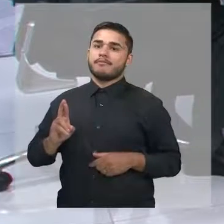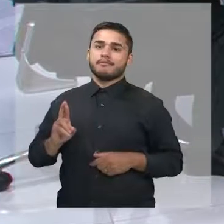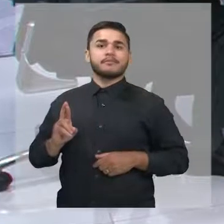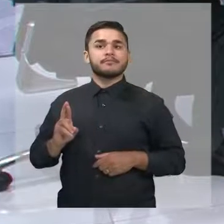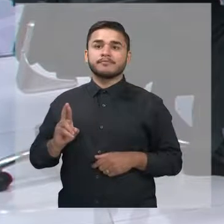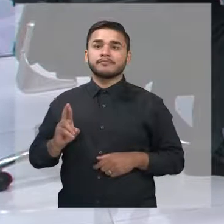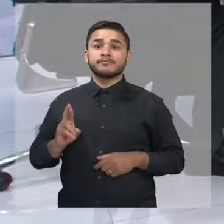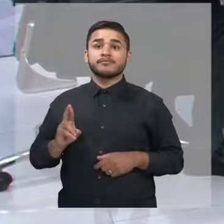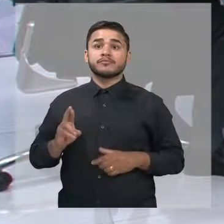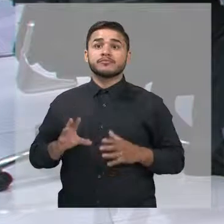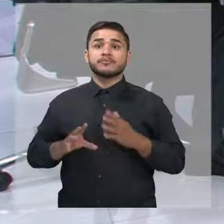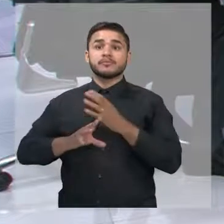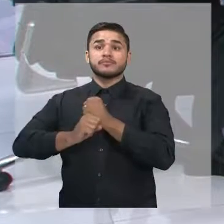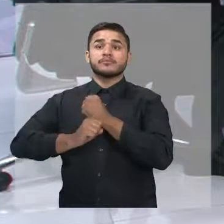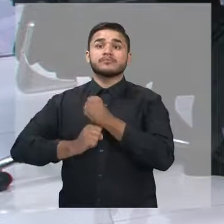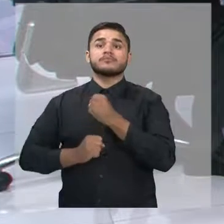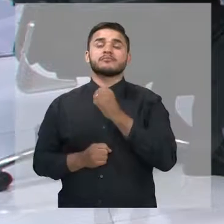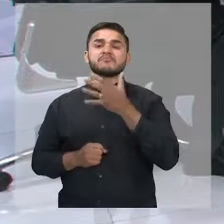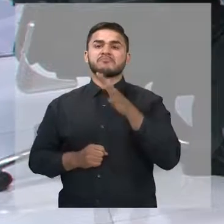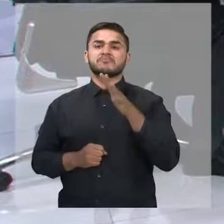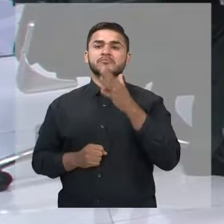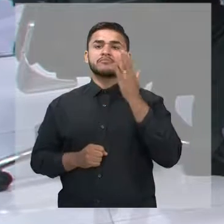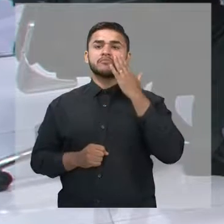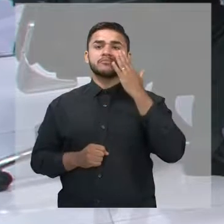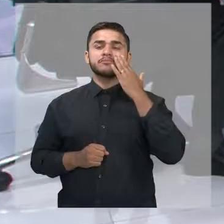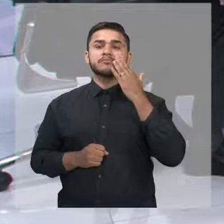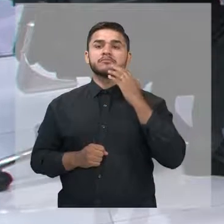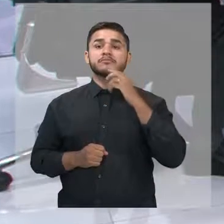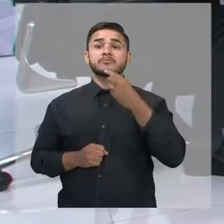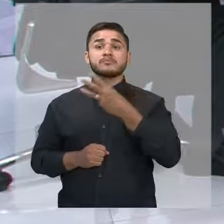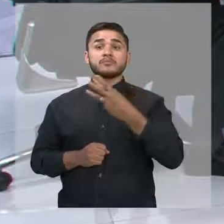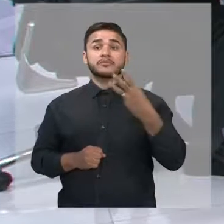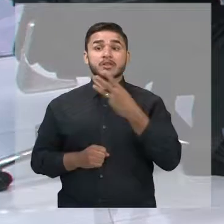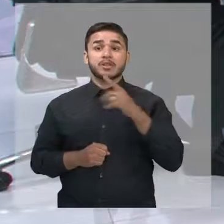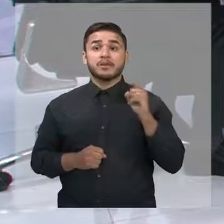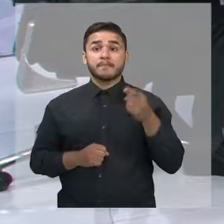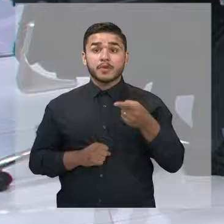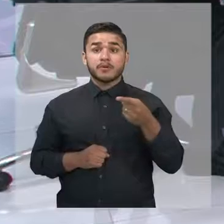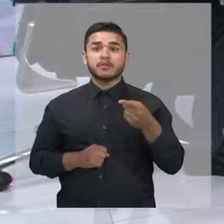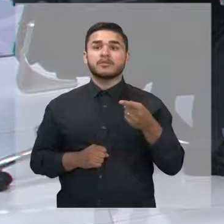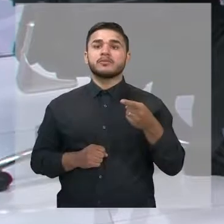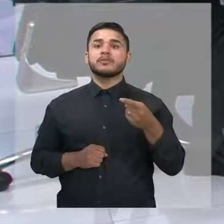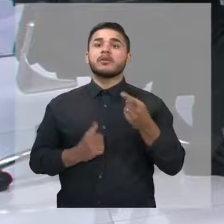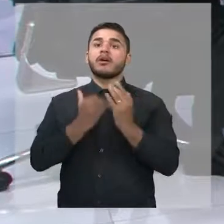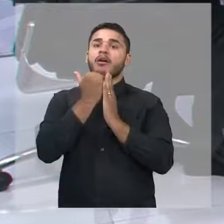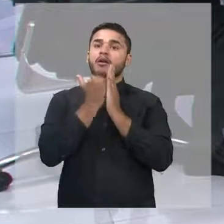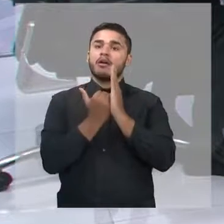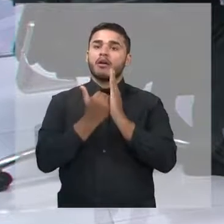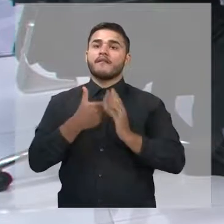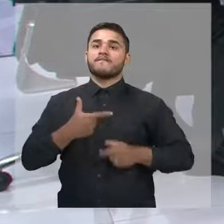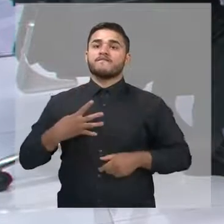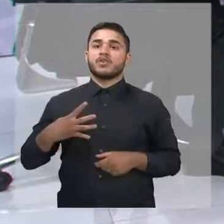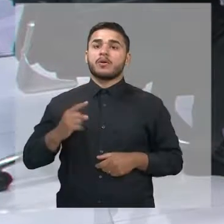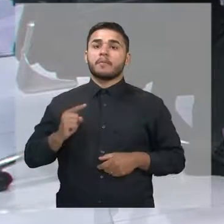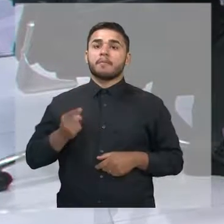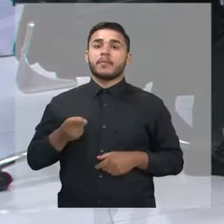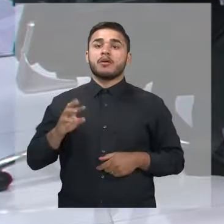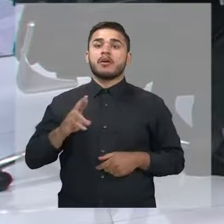ele soma a premiação e as gratificações, ele recebeu quase 100 mil reais todos os meses ao longo do primeiro semestre do ano. Dentro